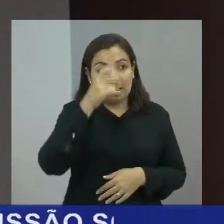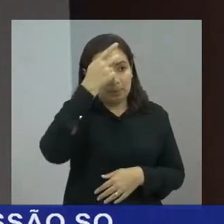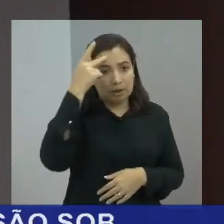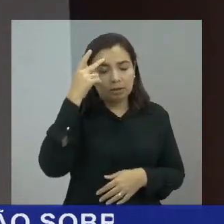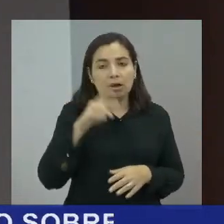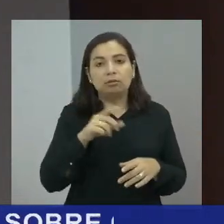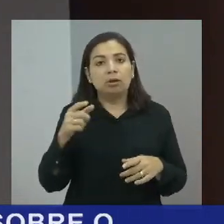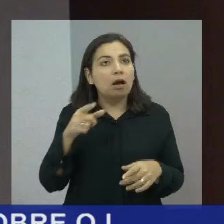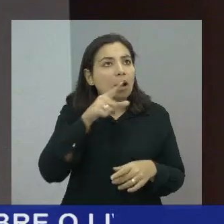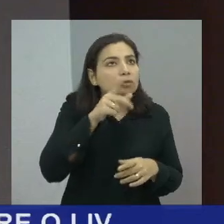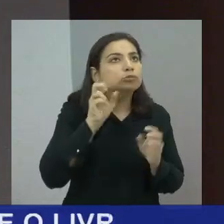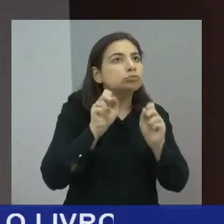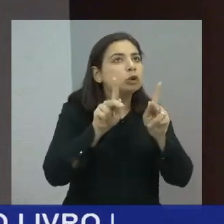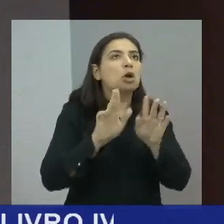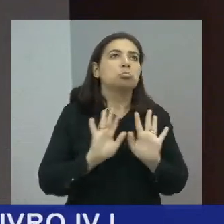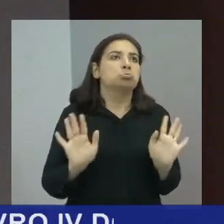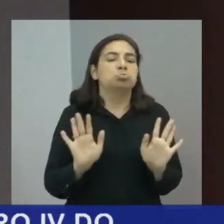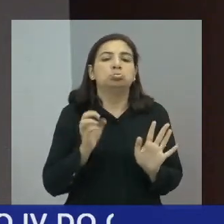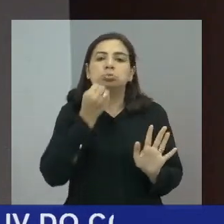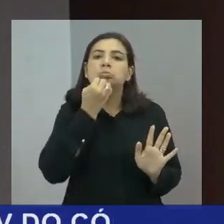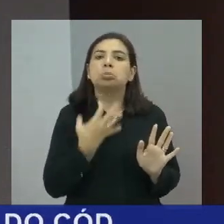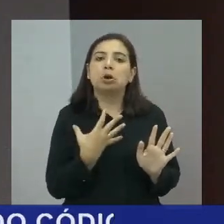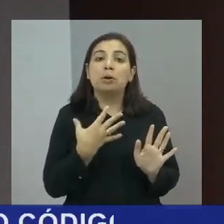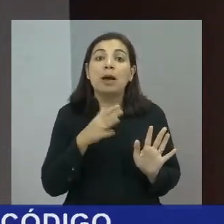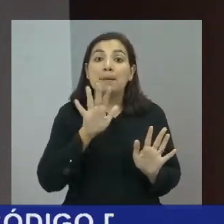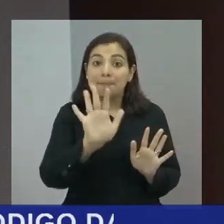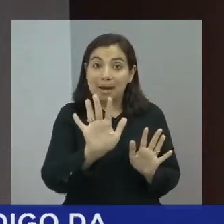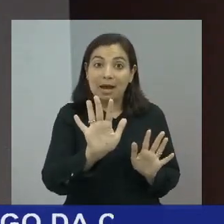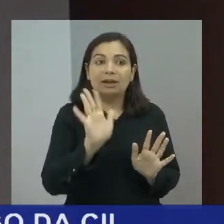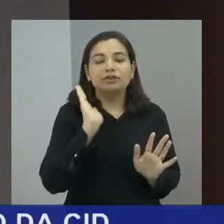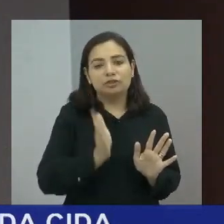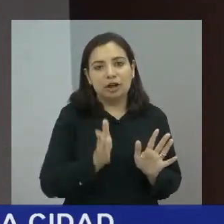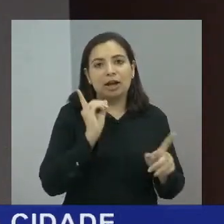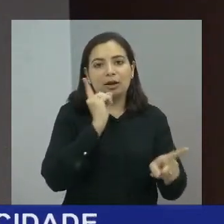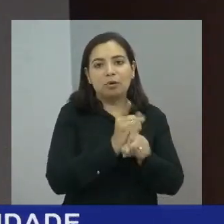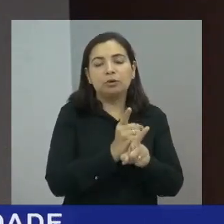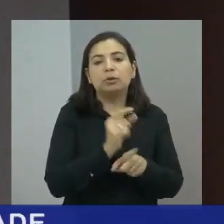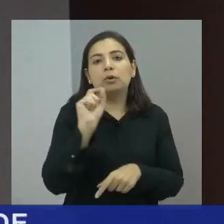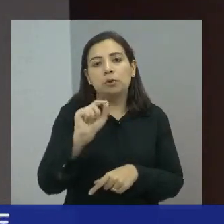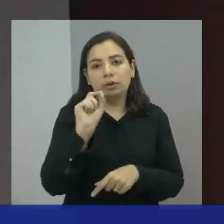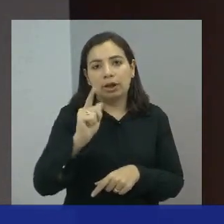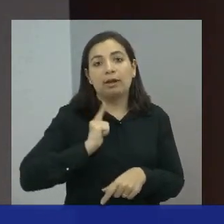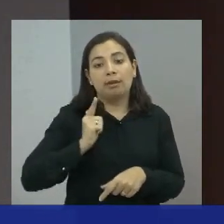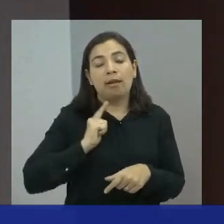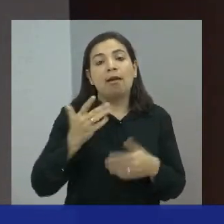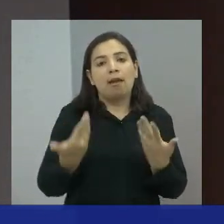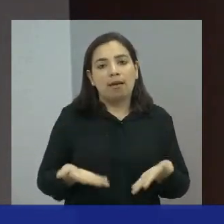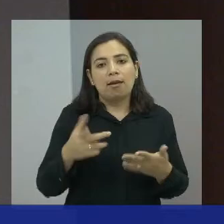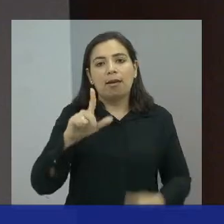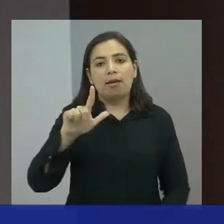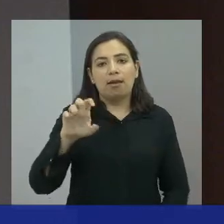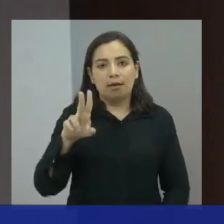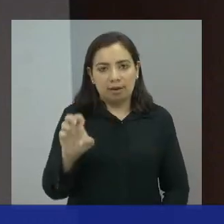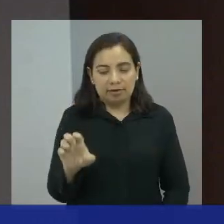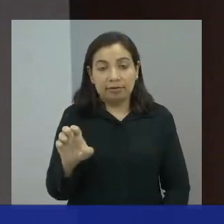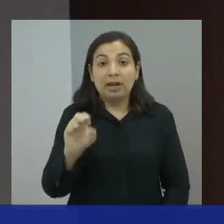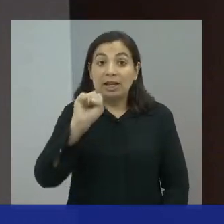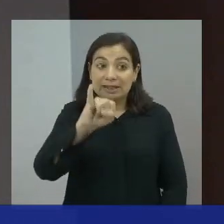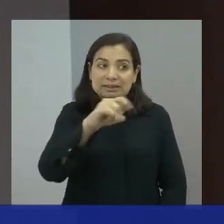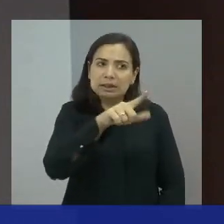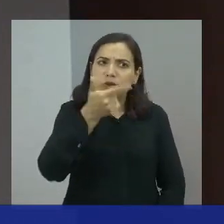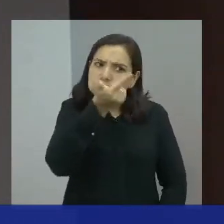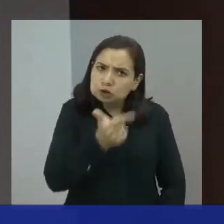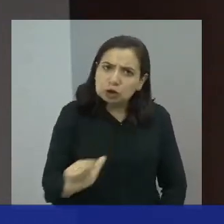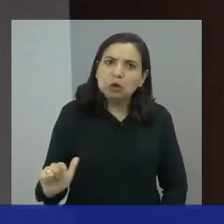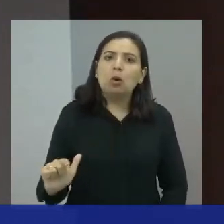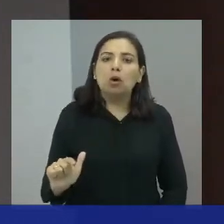são aplicadas as penalidades, mas já foi constatada a infração e, para efeito de reincidência, esse auto